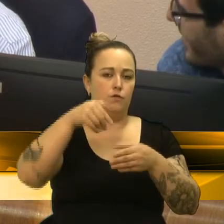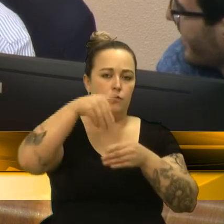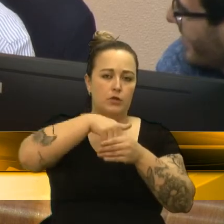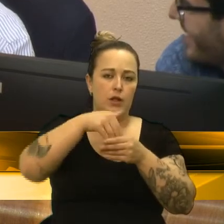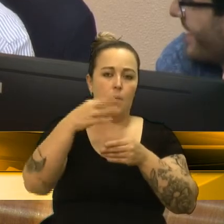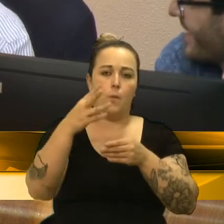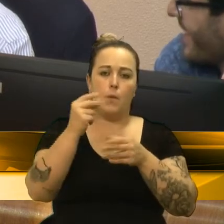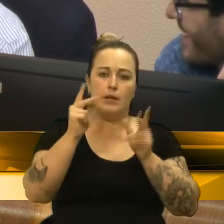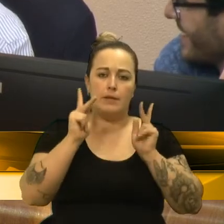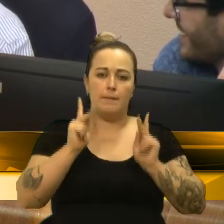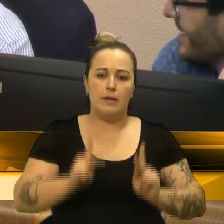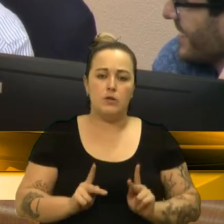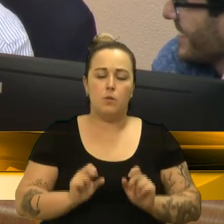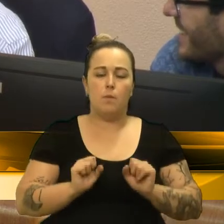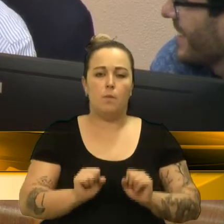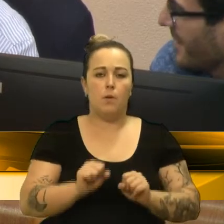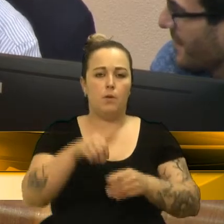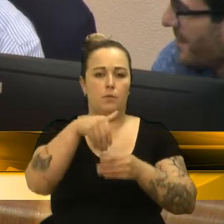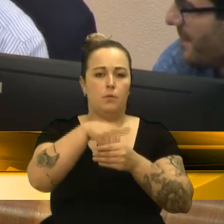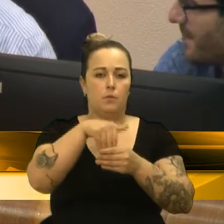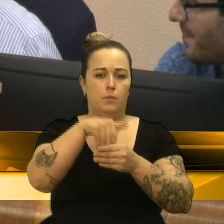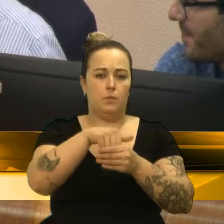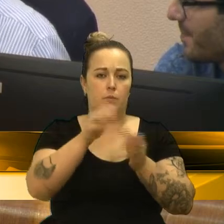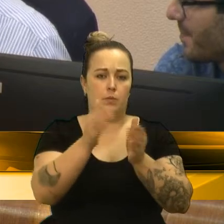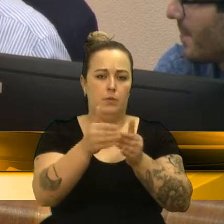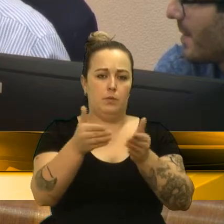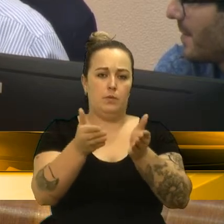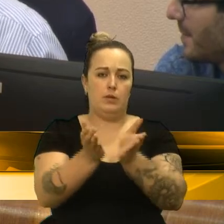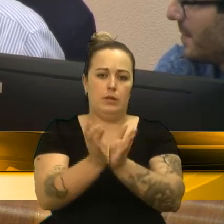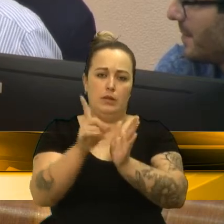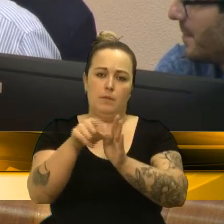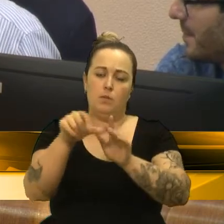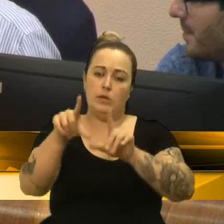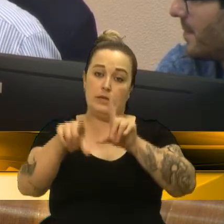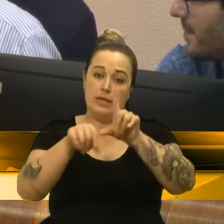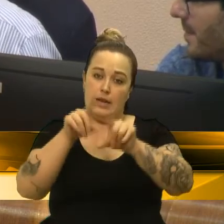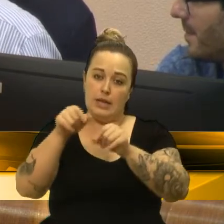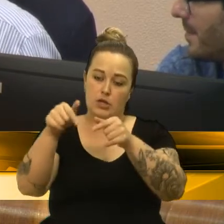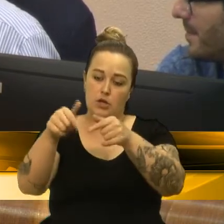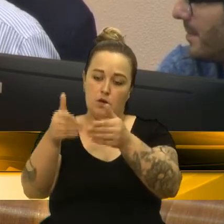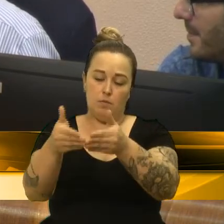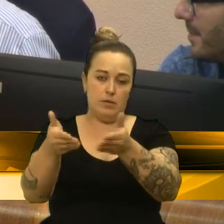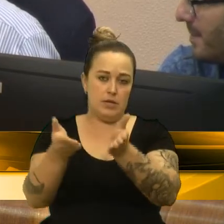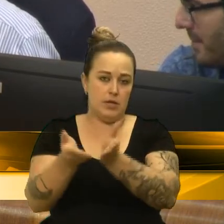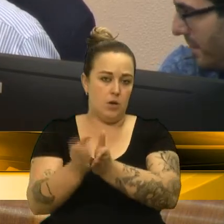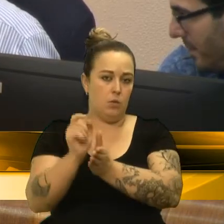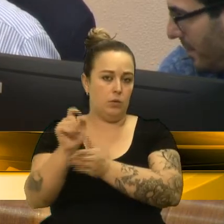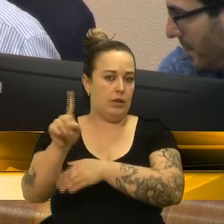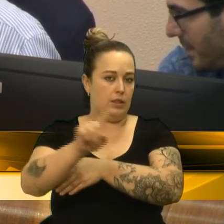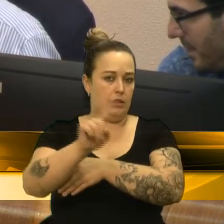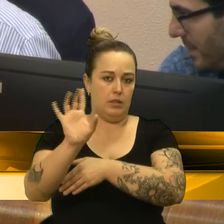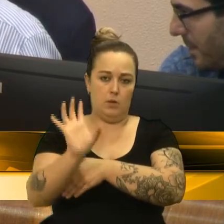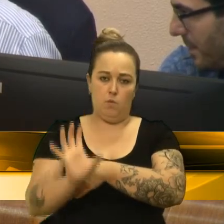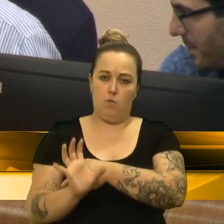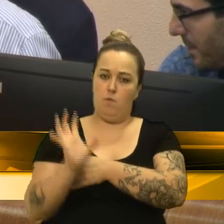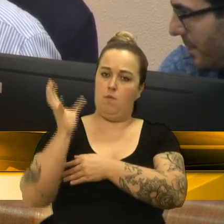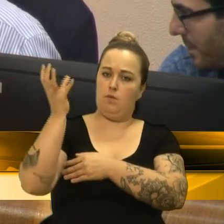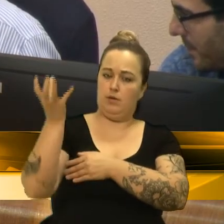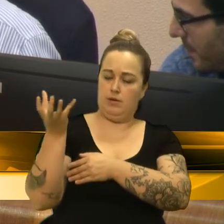poderia integrar a comissão, ser feita a eleição de cada um desses, o que não ocorreu. Ocorre que, nesse último mandato de segurança,